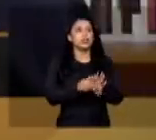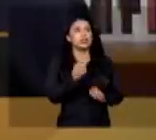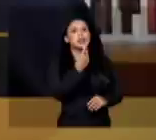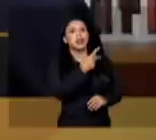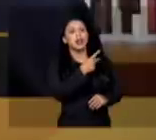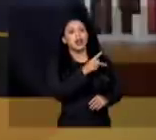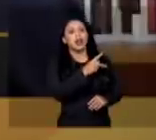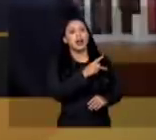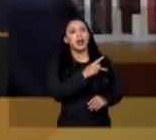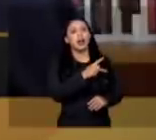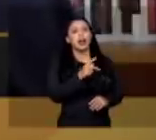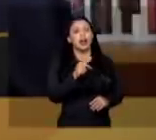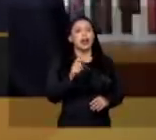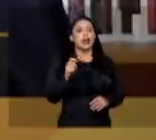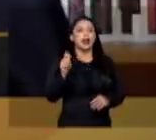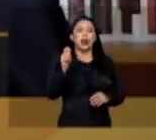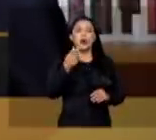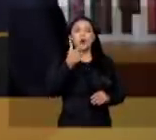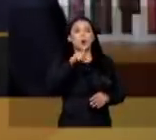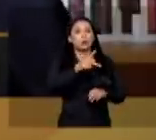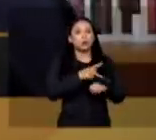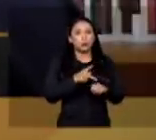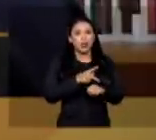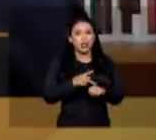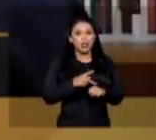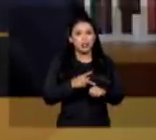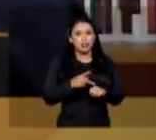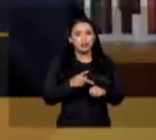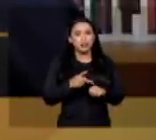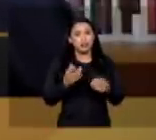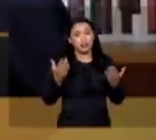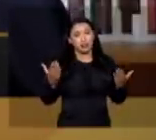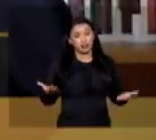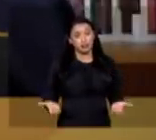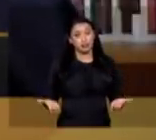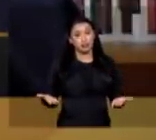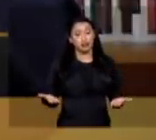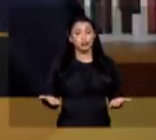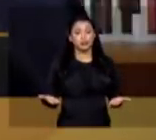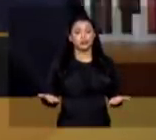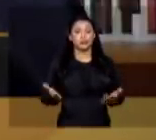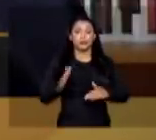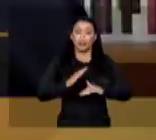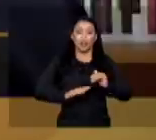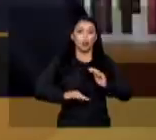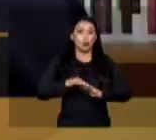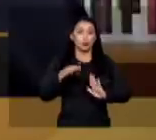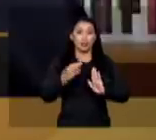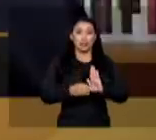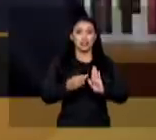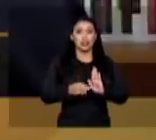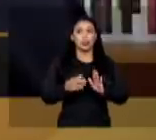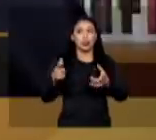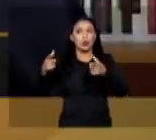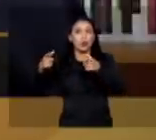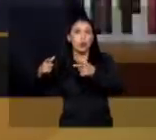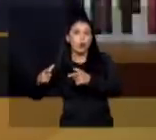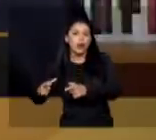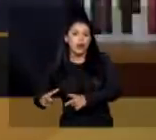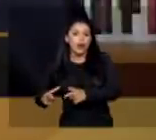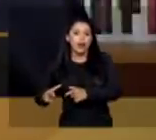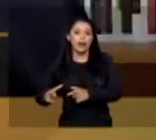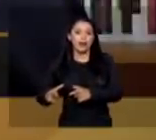propina relacionada a um porto em Cuba, a competência seria de Cuba. Portanto, não é para o destino